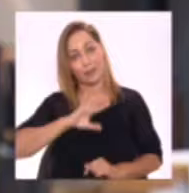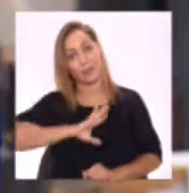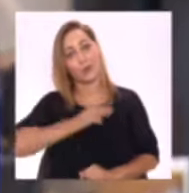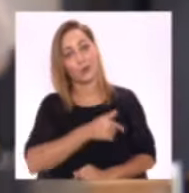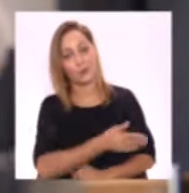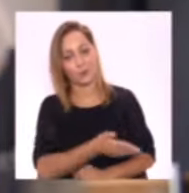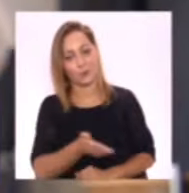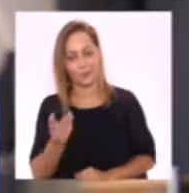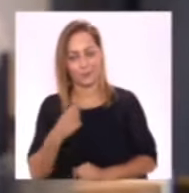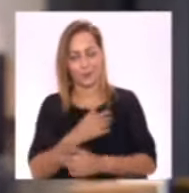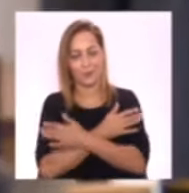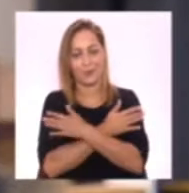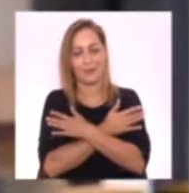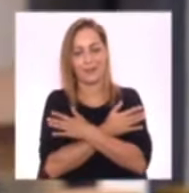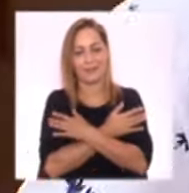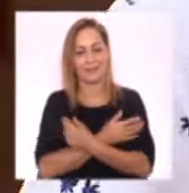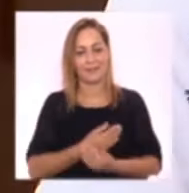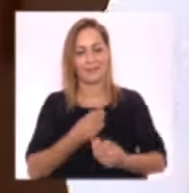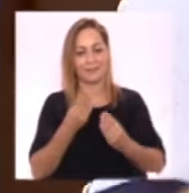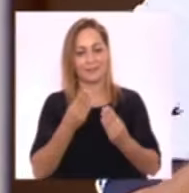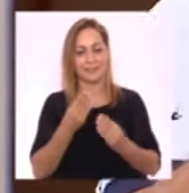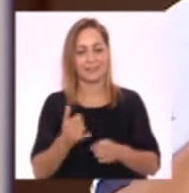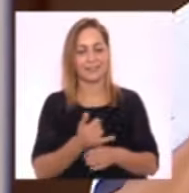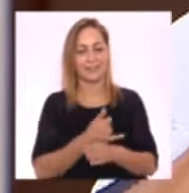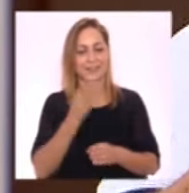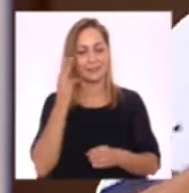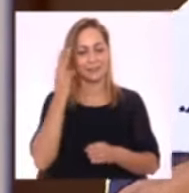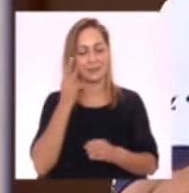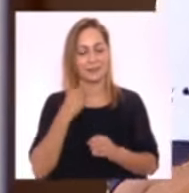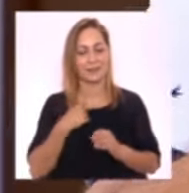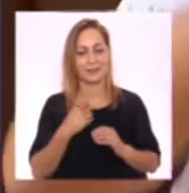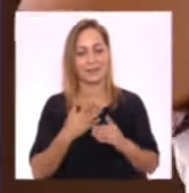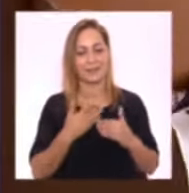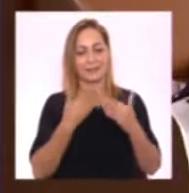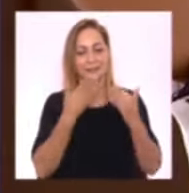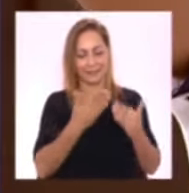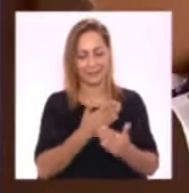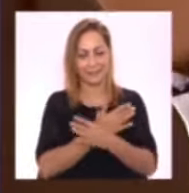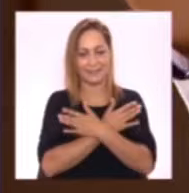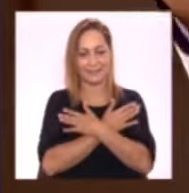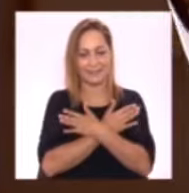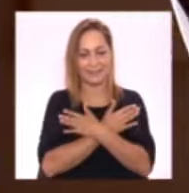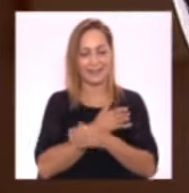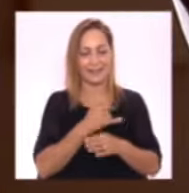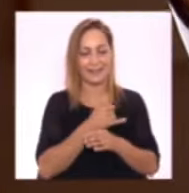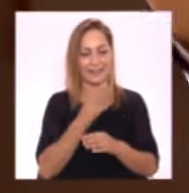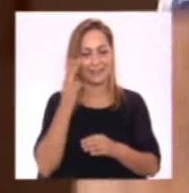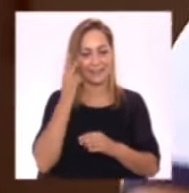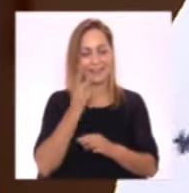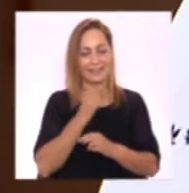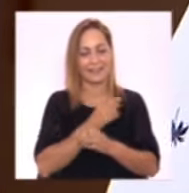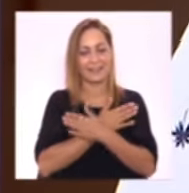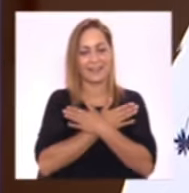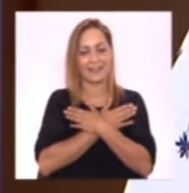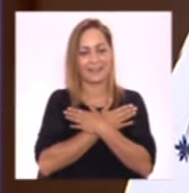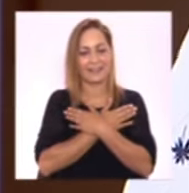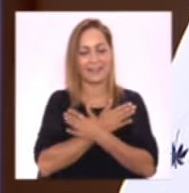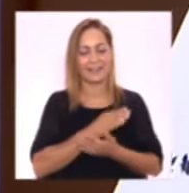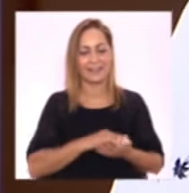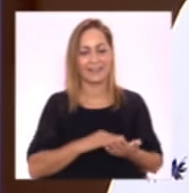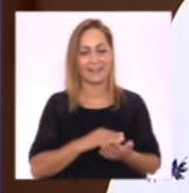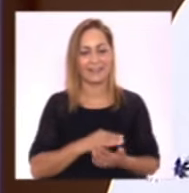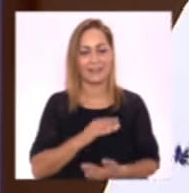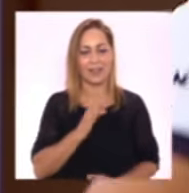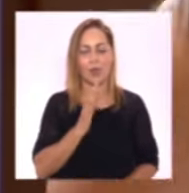abraço à grande Ilha da Madeira, está bem? Então, um grande abraço à grande Ilha da Madeira e ao meu grande amigo, o secretário